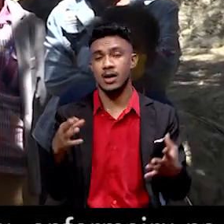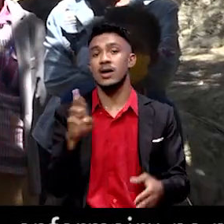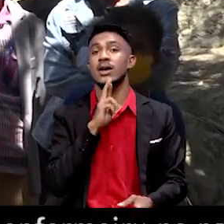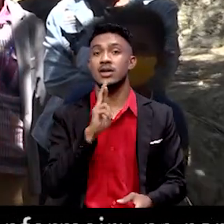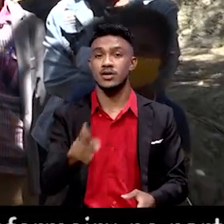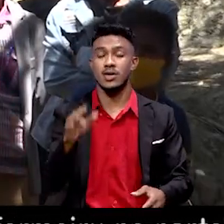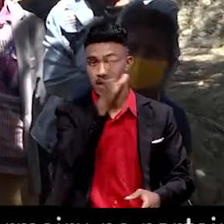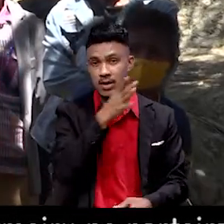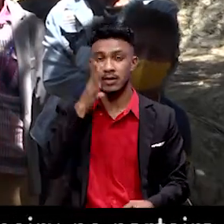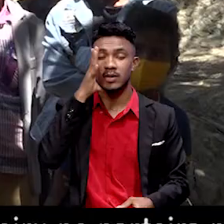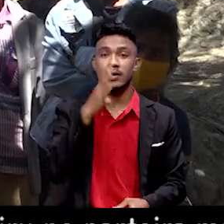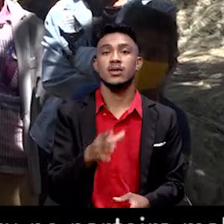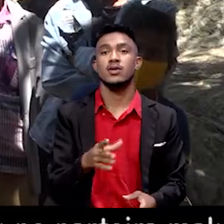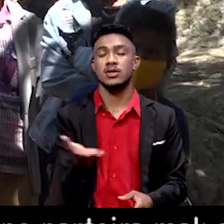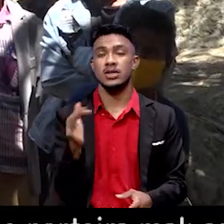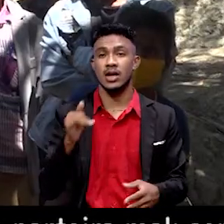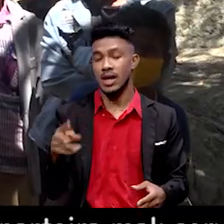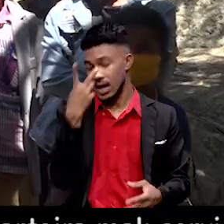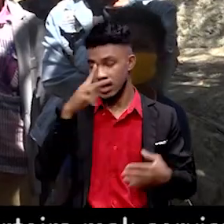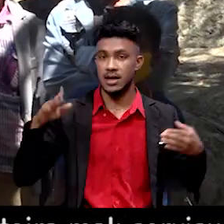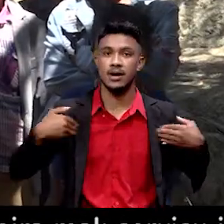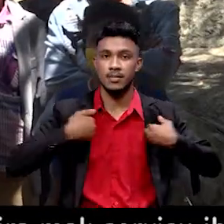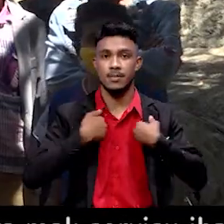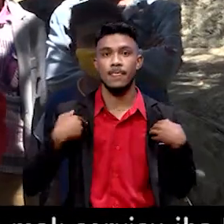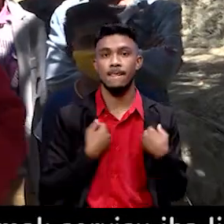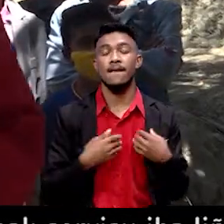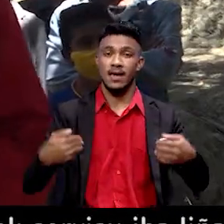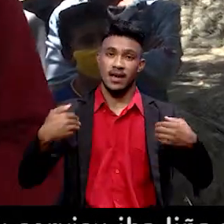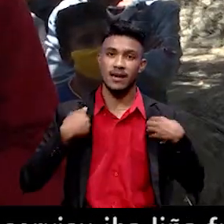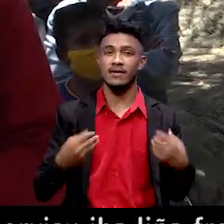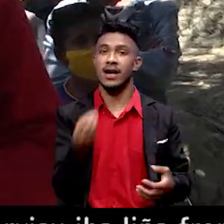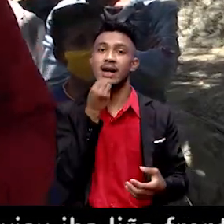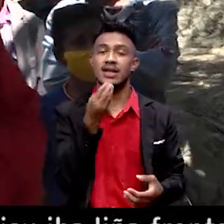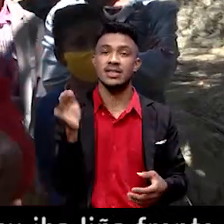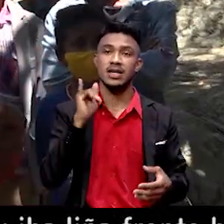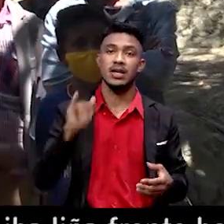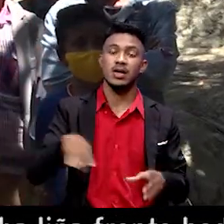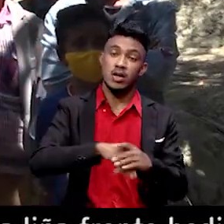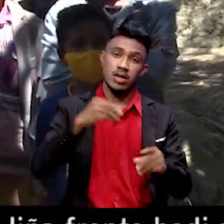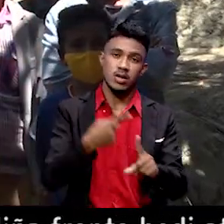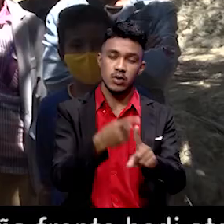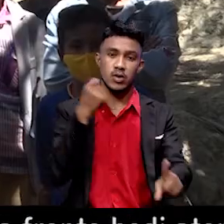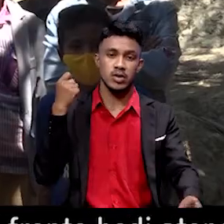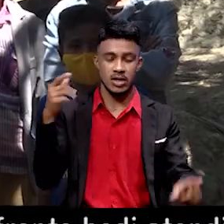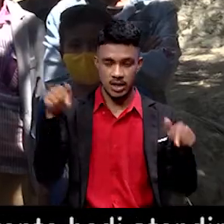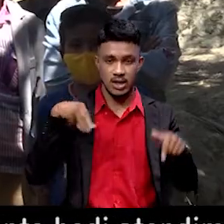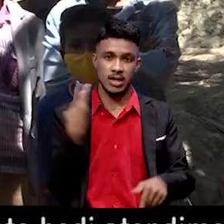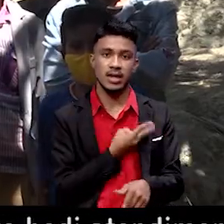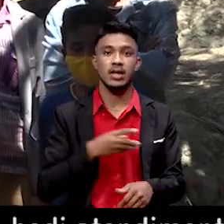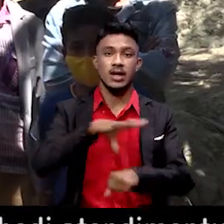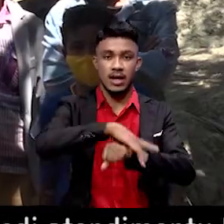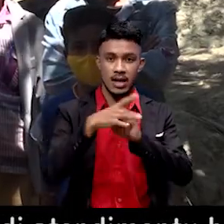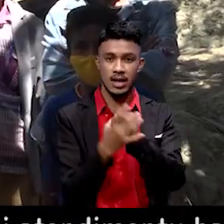natar, katos. Gain kulih hakiak kan man. Iha ha sira ne origin usi itania rai rasi.